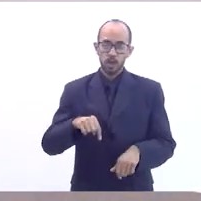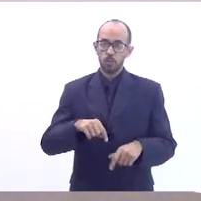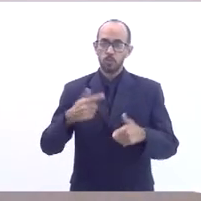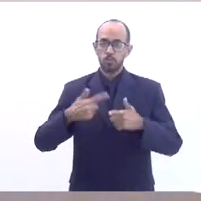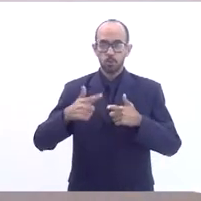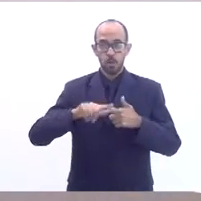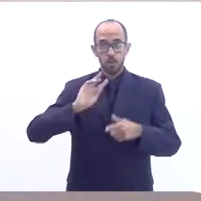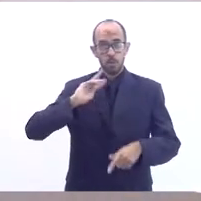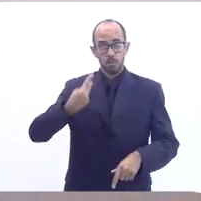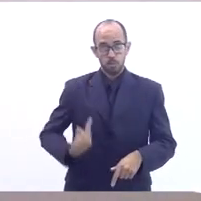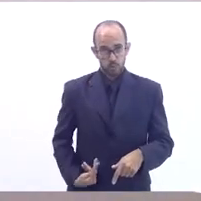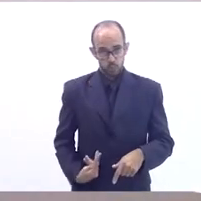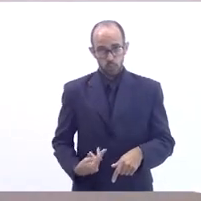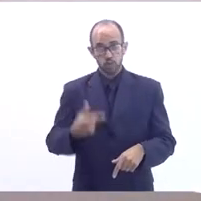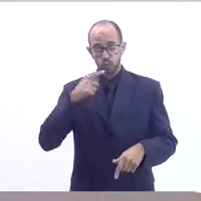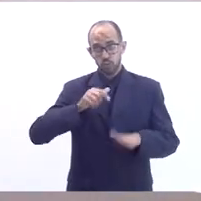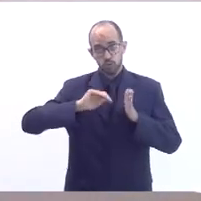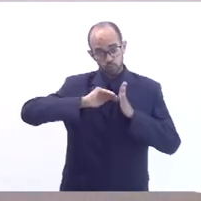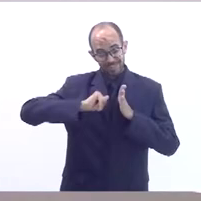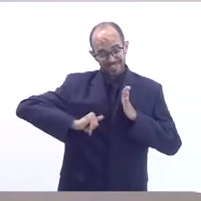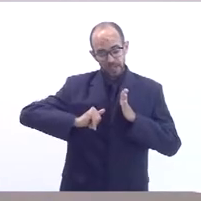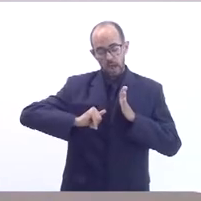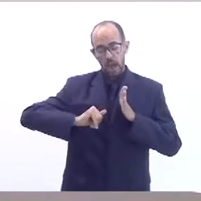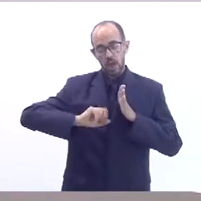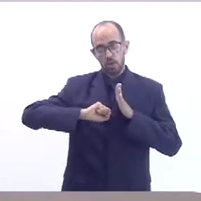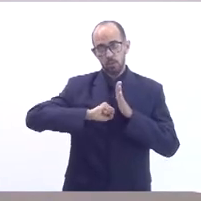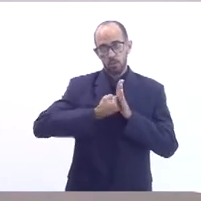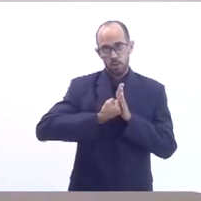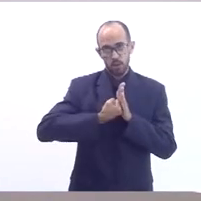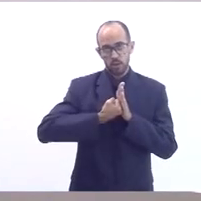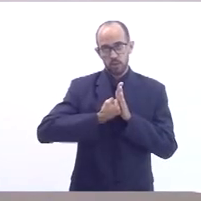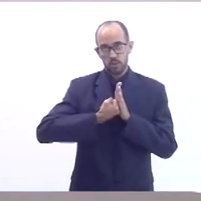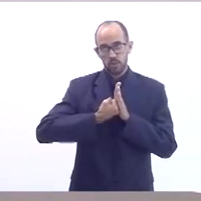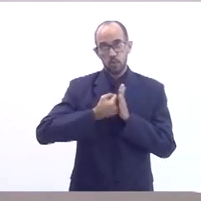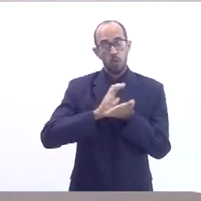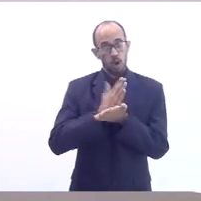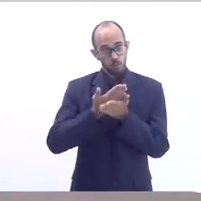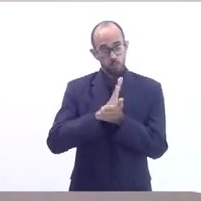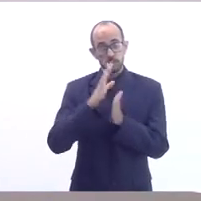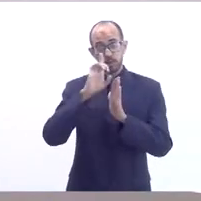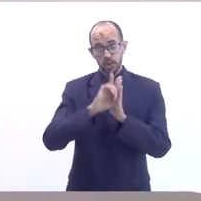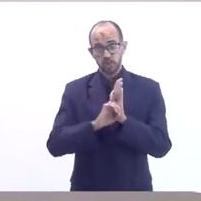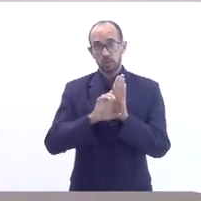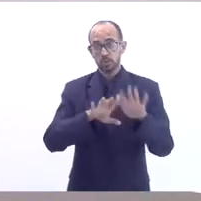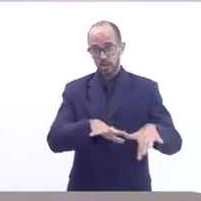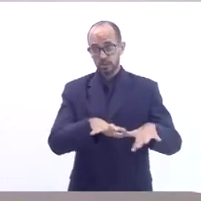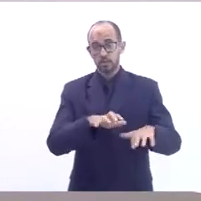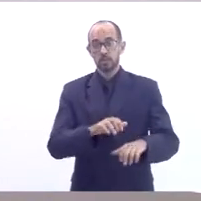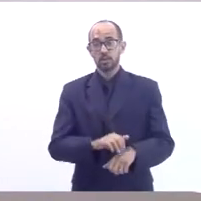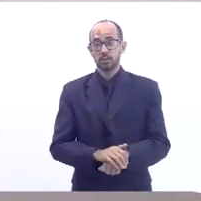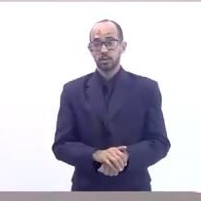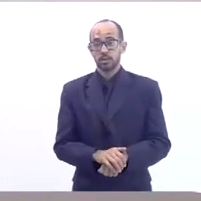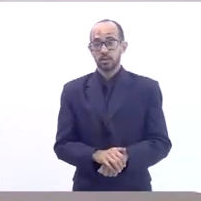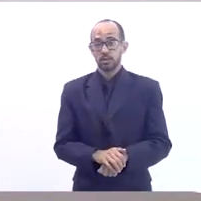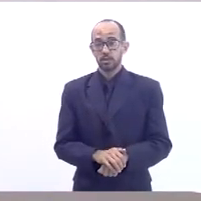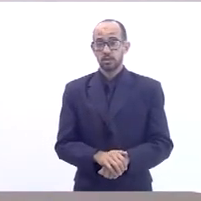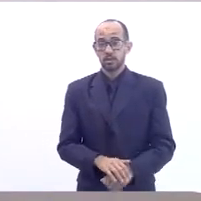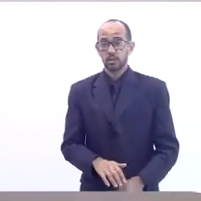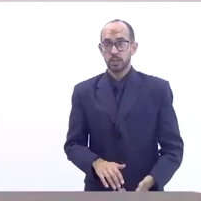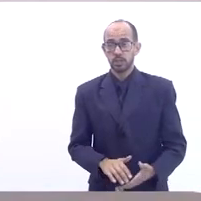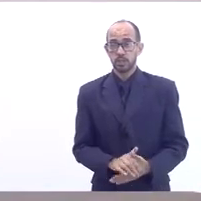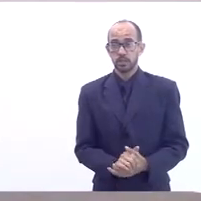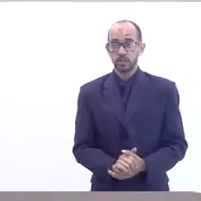etc dia que a gente conseguiu derrubar o veto com algumas declarações desse tipo que eu acabei de dizer isso é só para mostrar como é que é importante